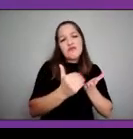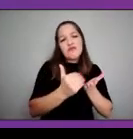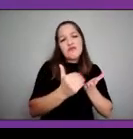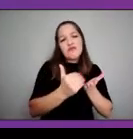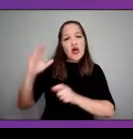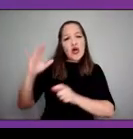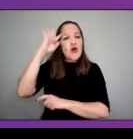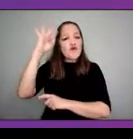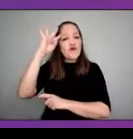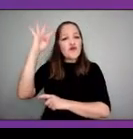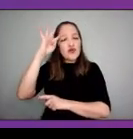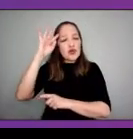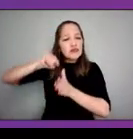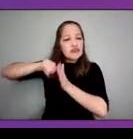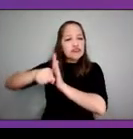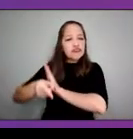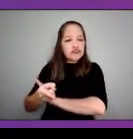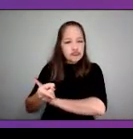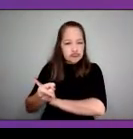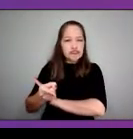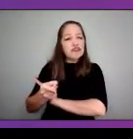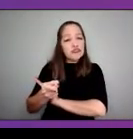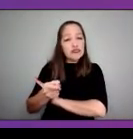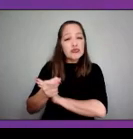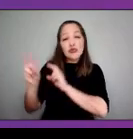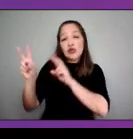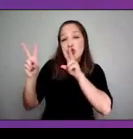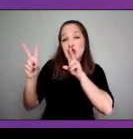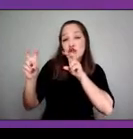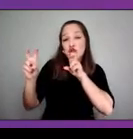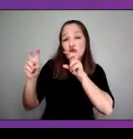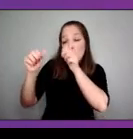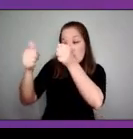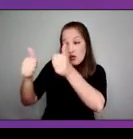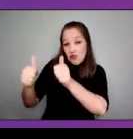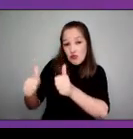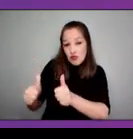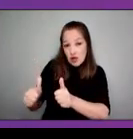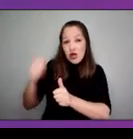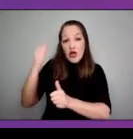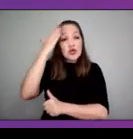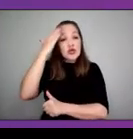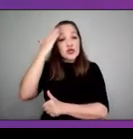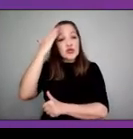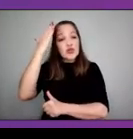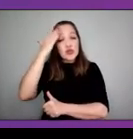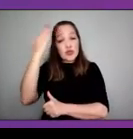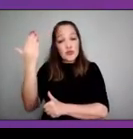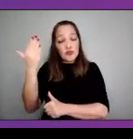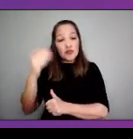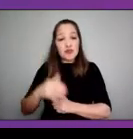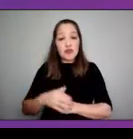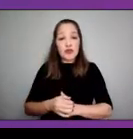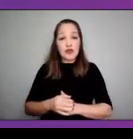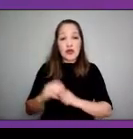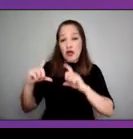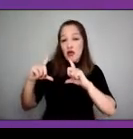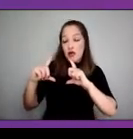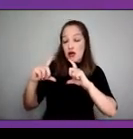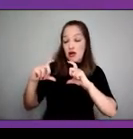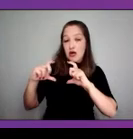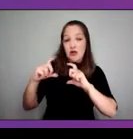reflexão profunda no que diz respeito à a imagem né o que o a Pingo ali por exemplo a câmera pin hole